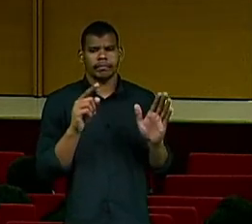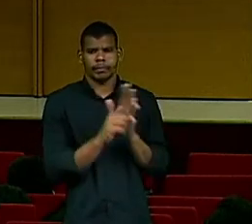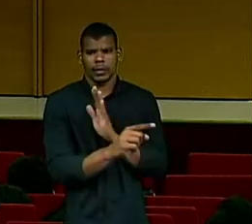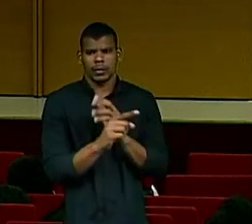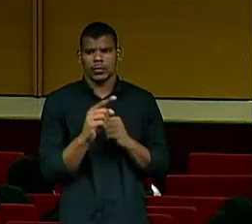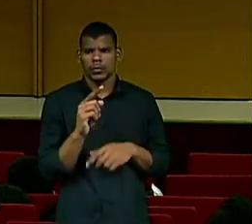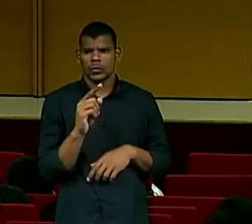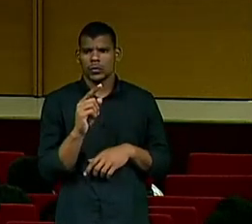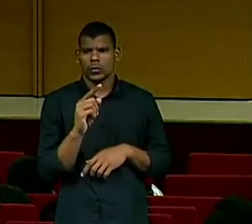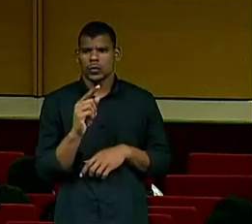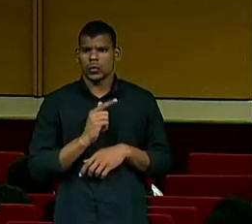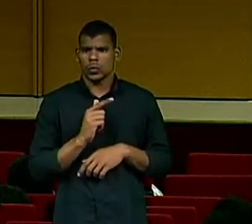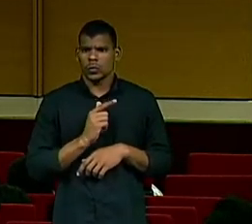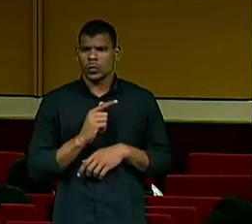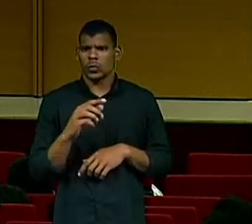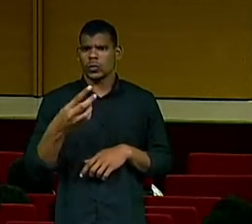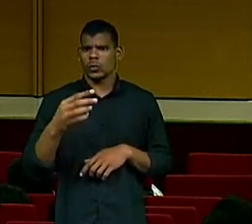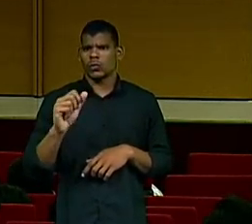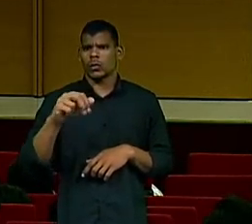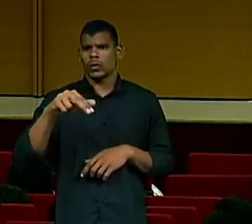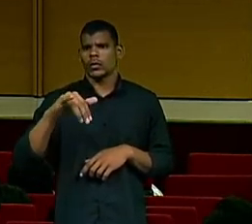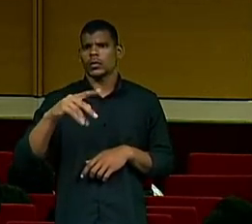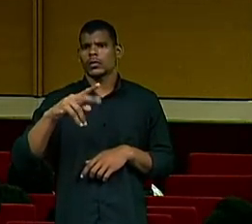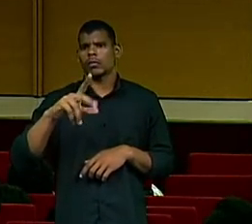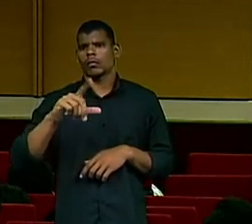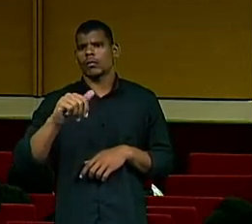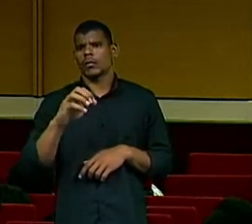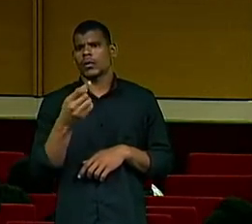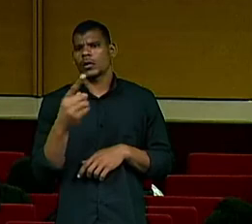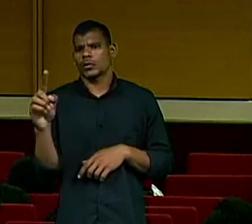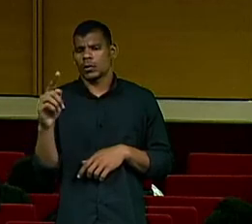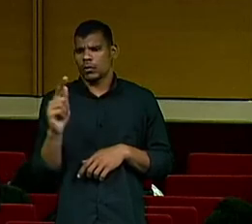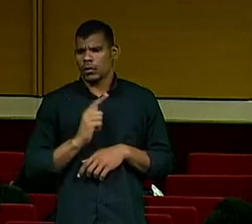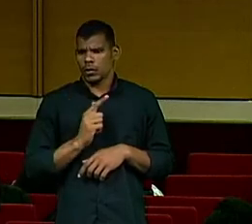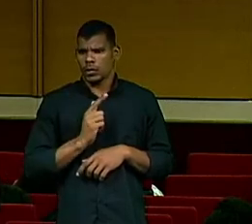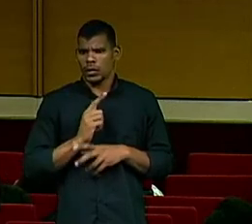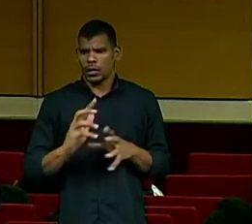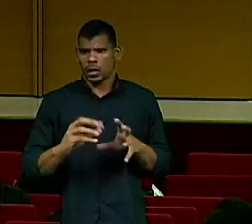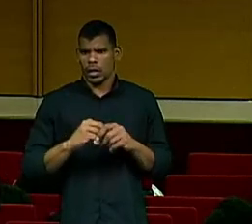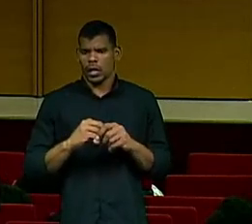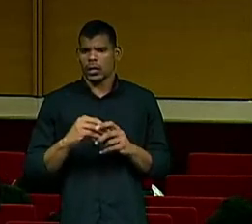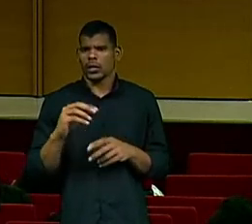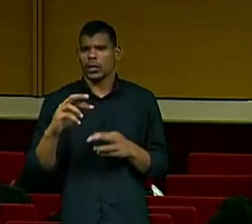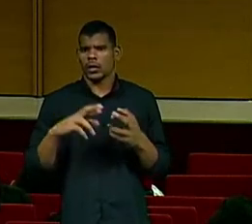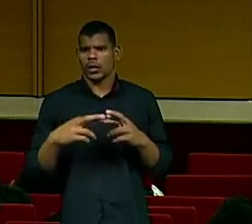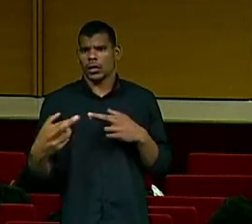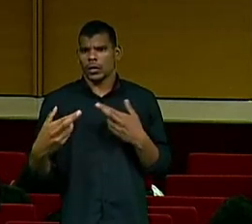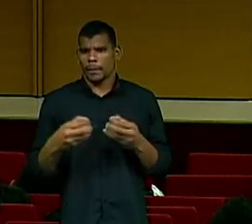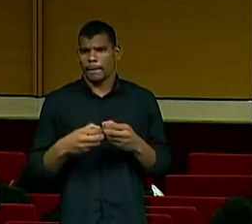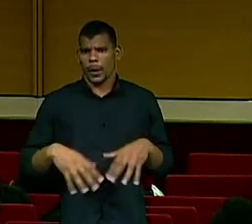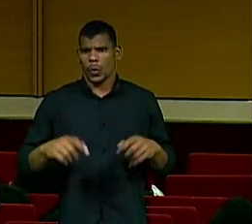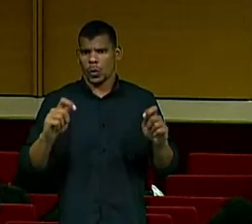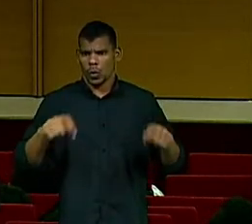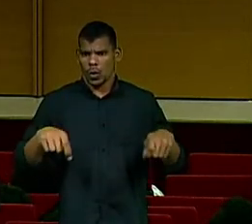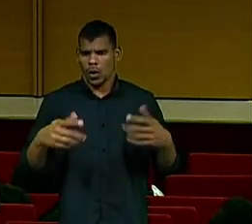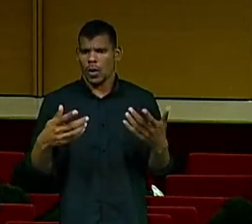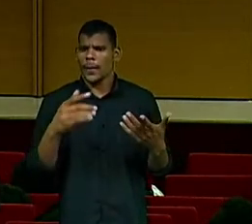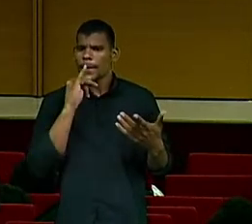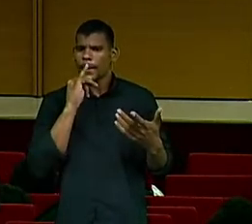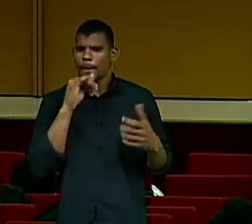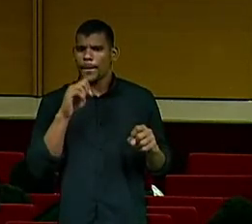essas manipulações genéticas inseriu o gênero de um organismo no outro pode trazer algum problema como a morte do